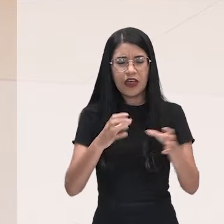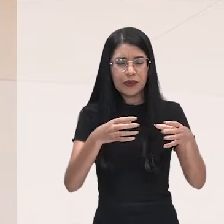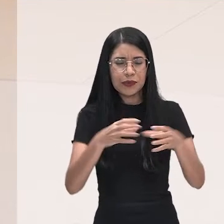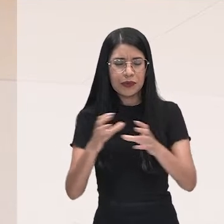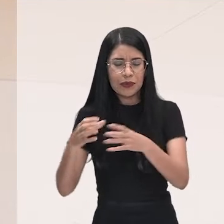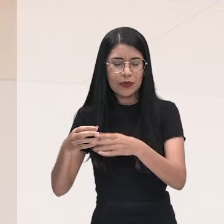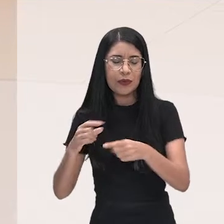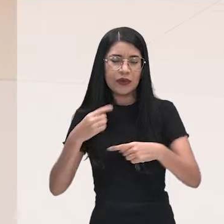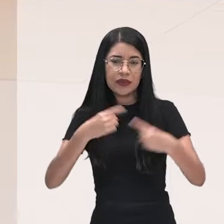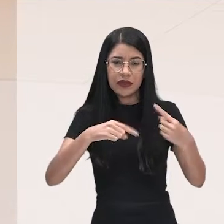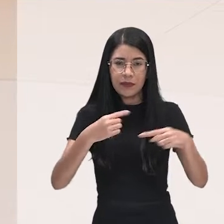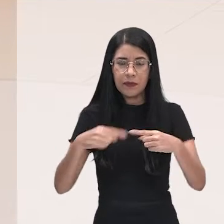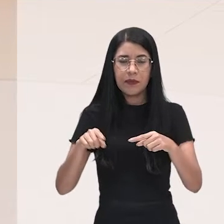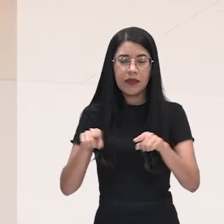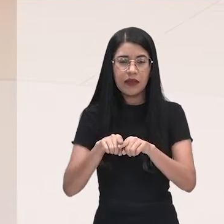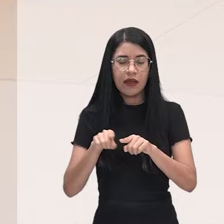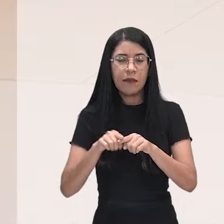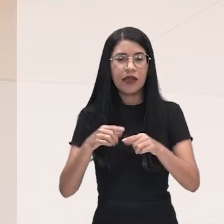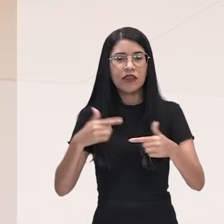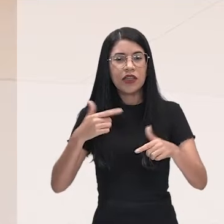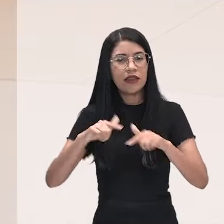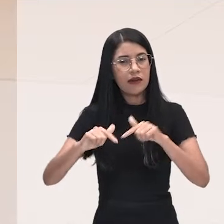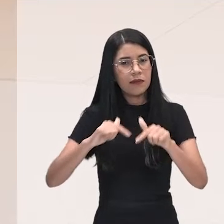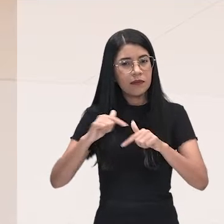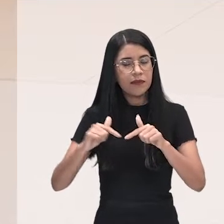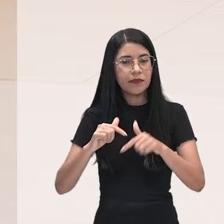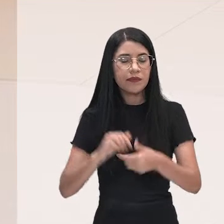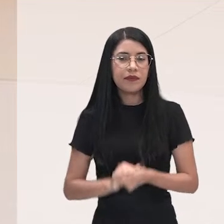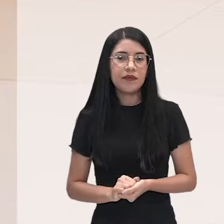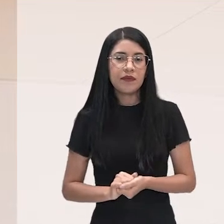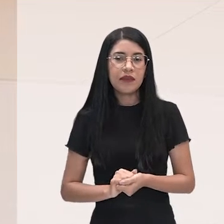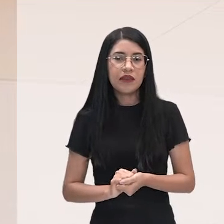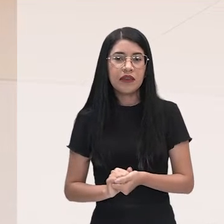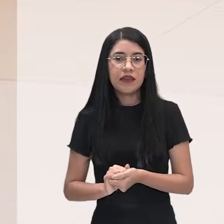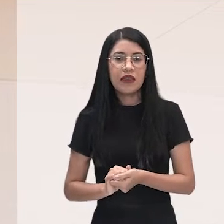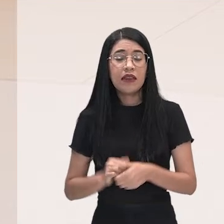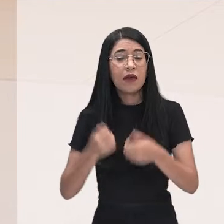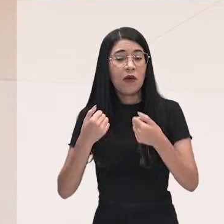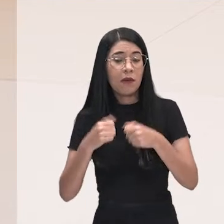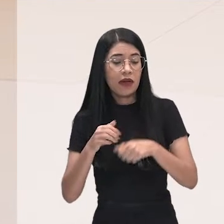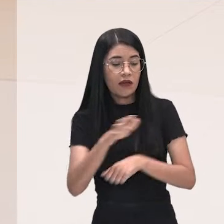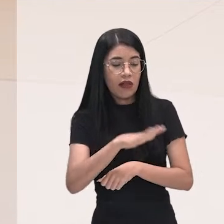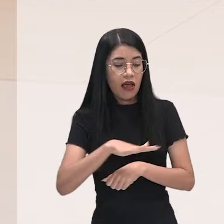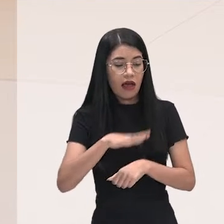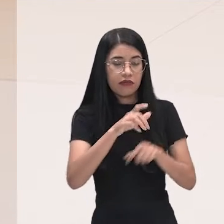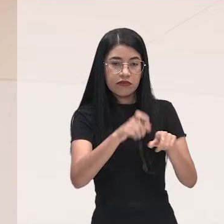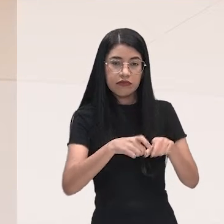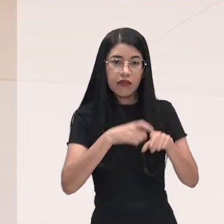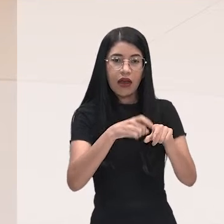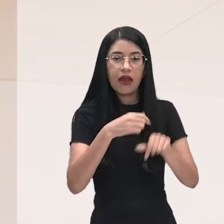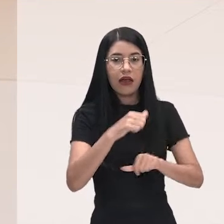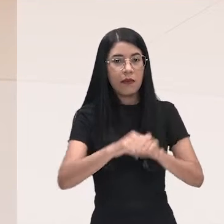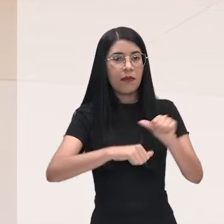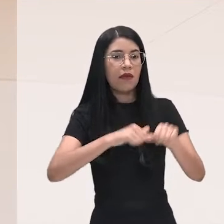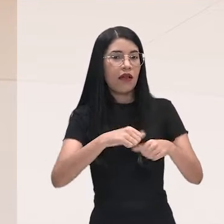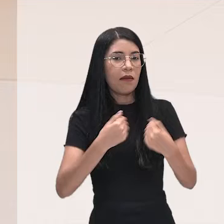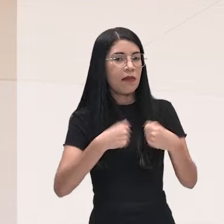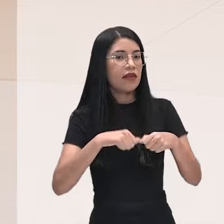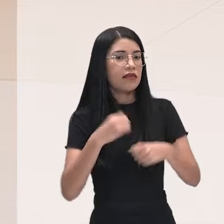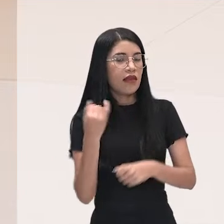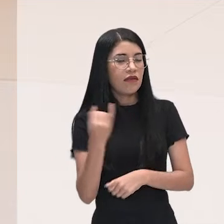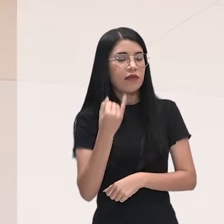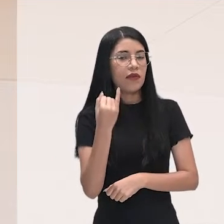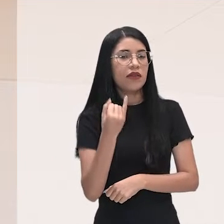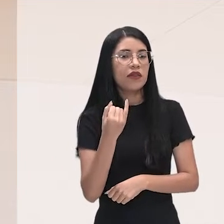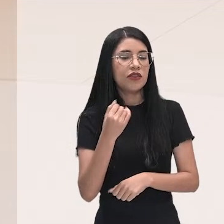das terras, por exemplo, a gente tem também o começo das mudanças no padrão, nas formas de produção, perdão,